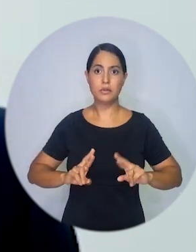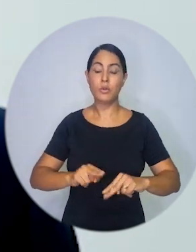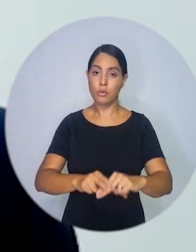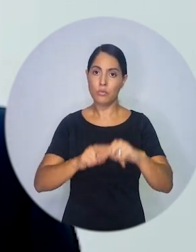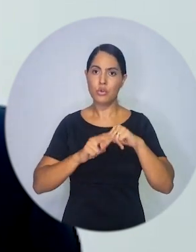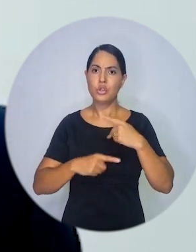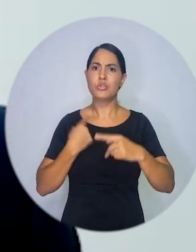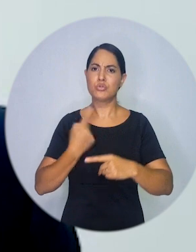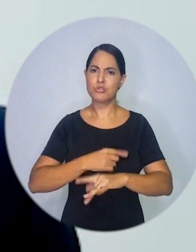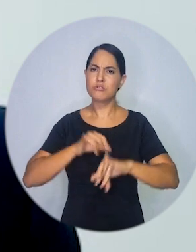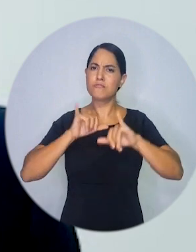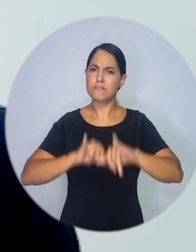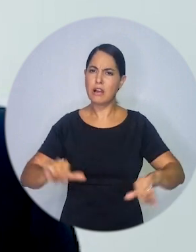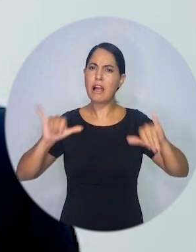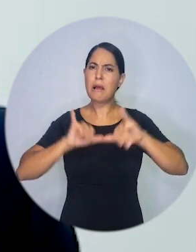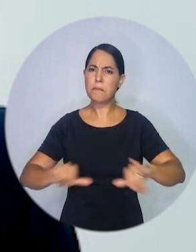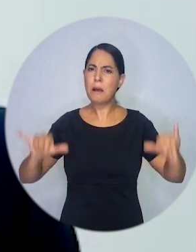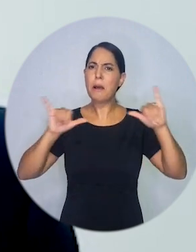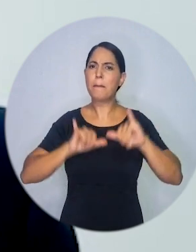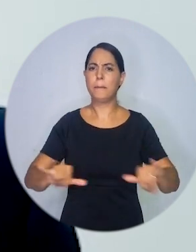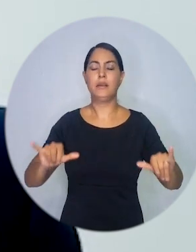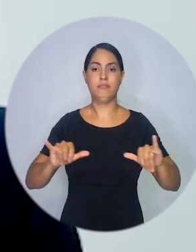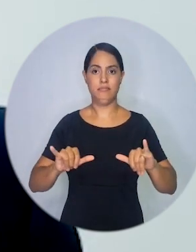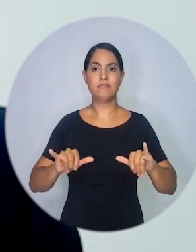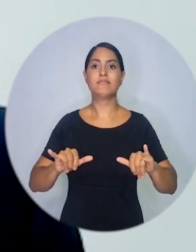a campanha ela visou